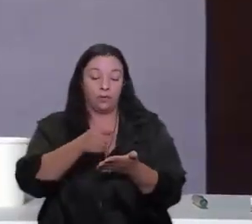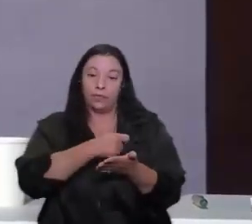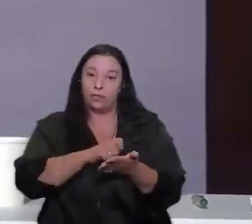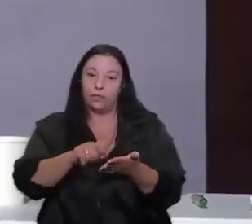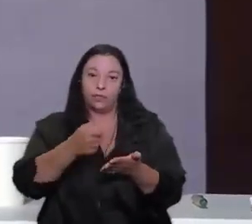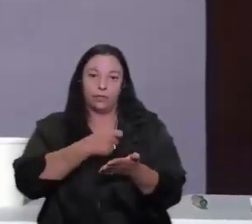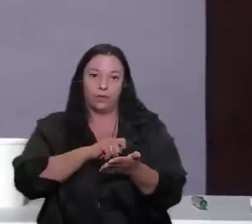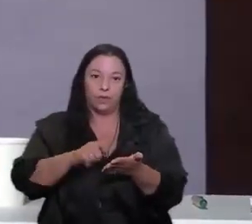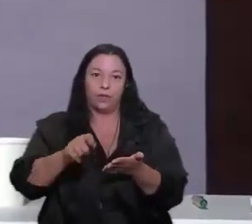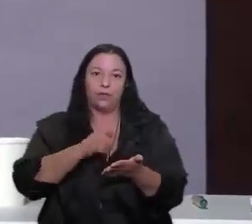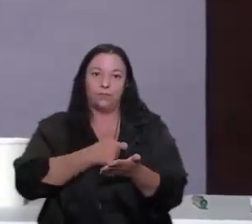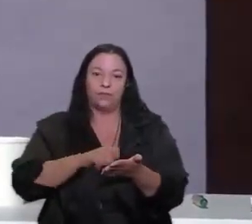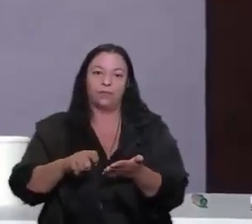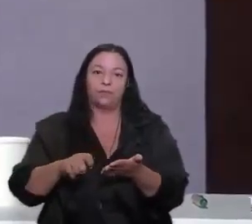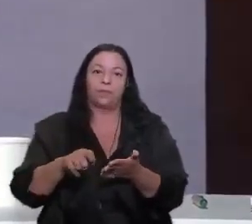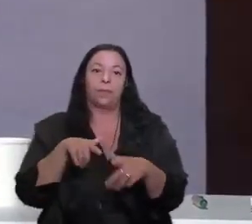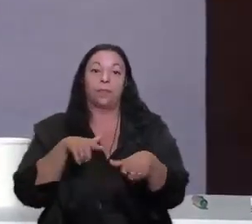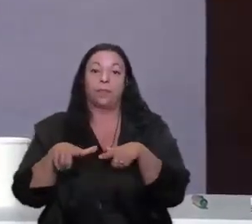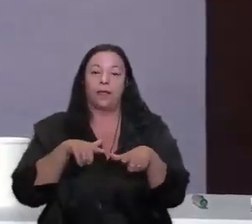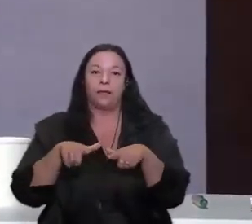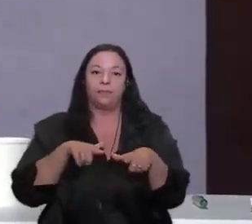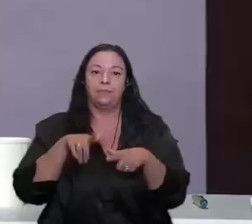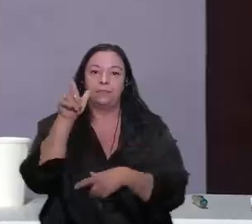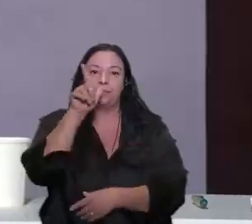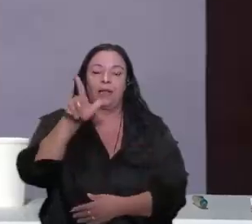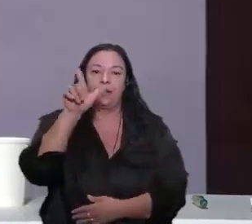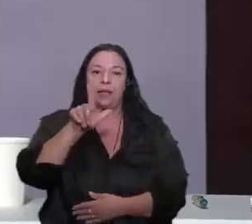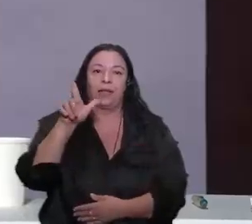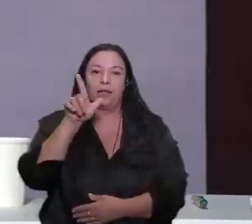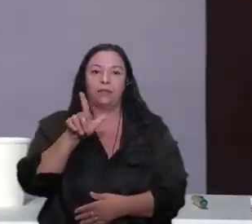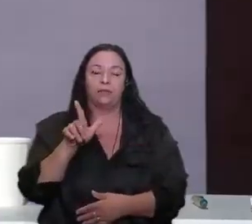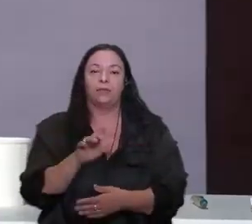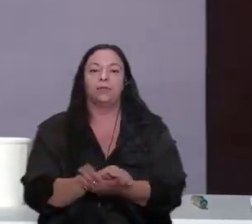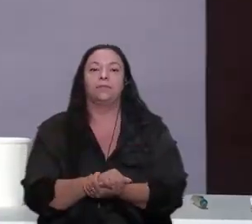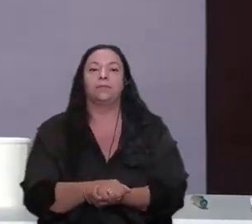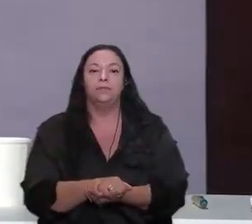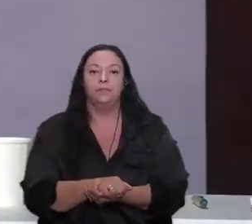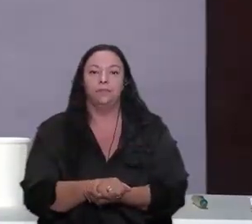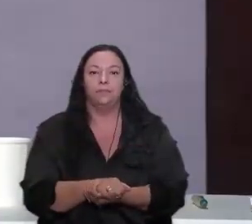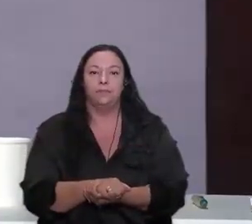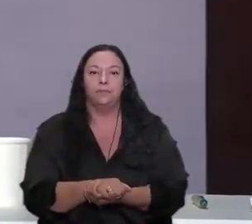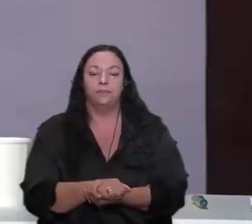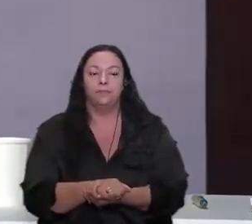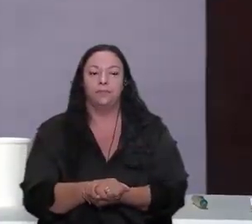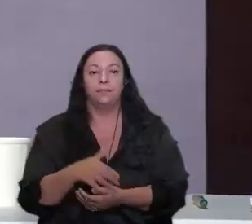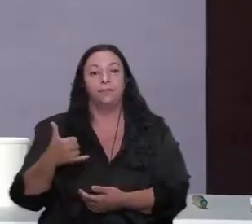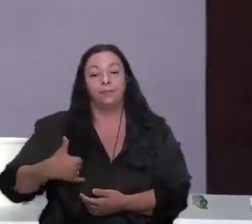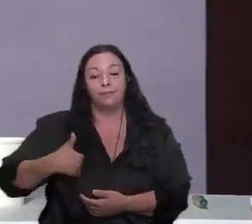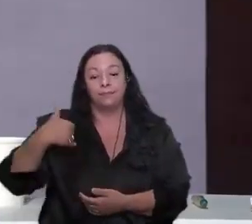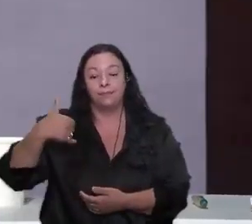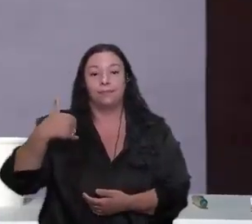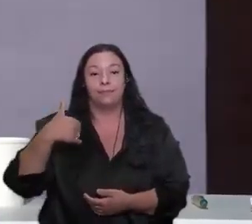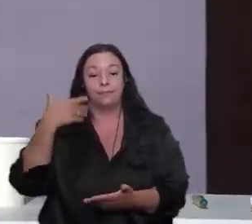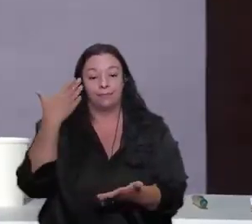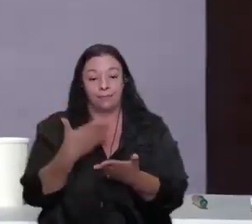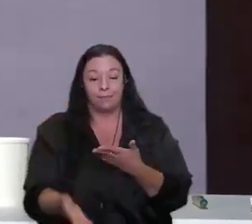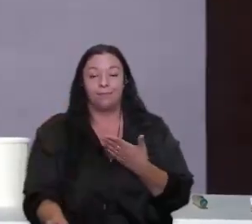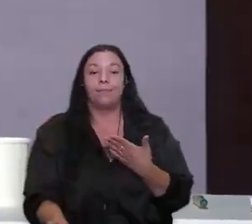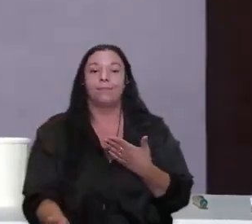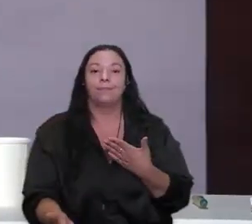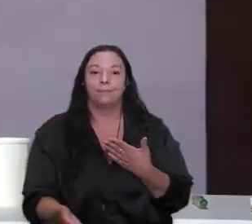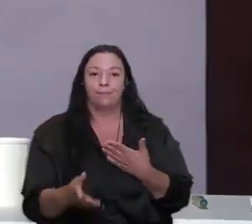e trabalhar com a literatura de uma forma geral. E essa é a idade que a gente geralmente está perdendo nossos